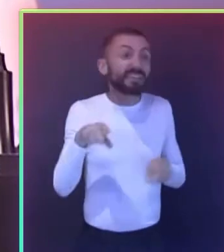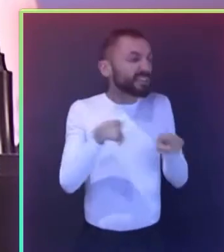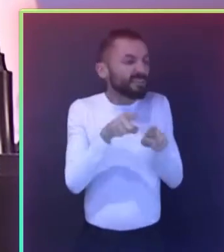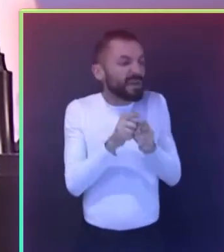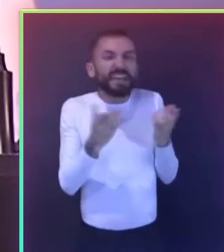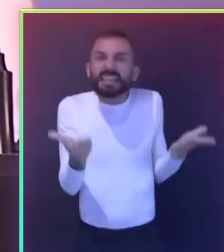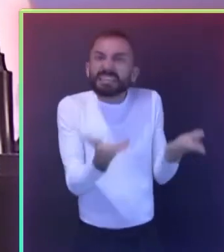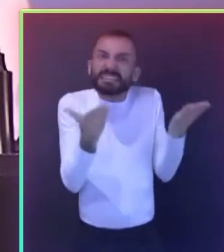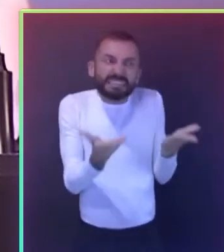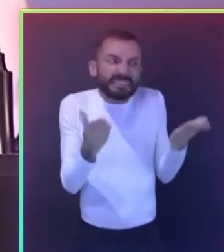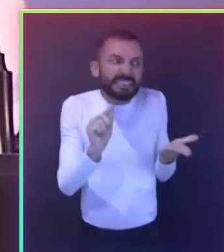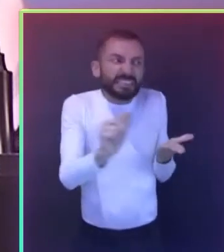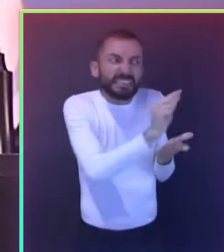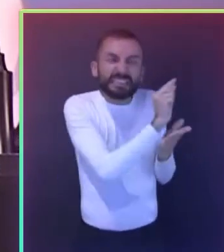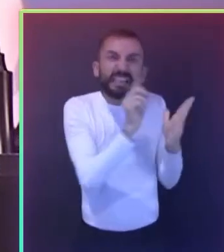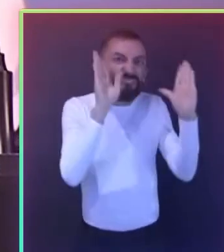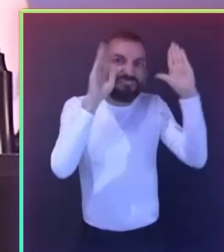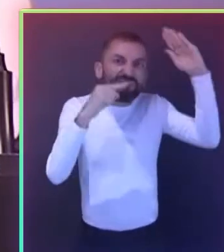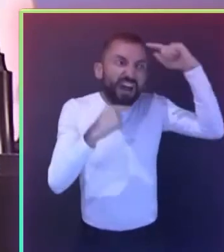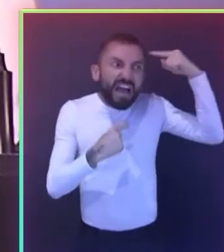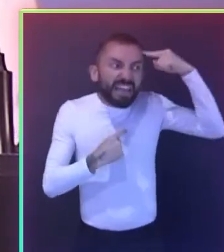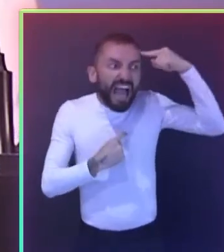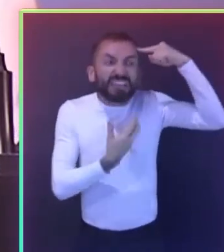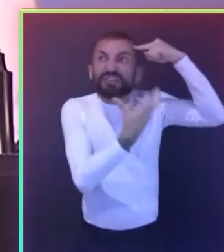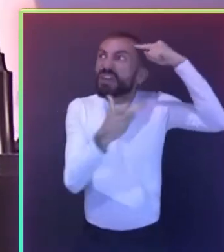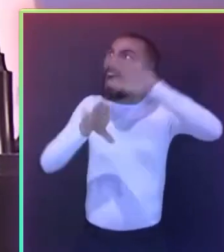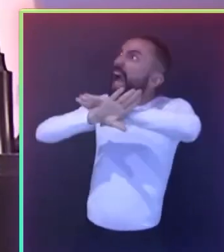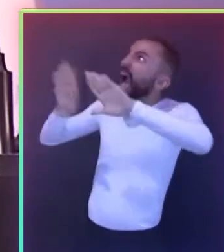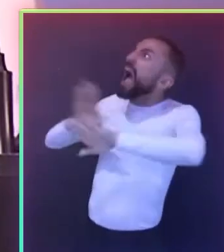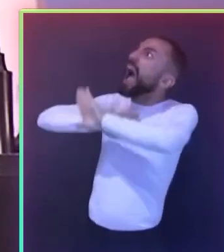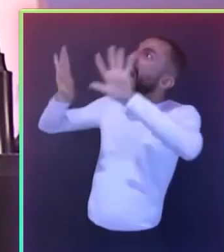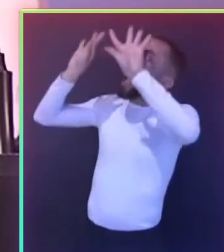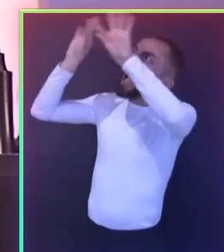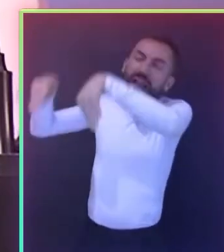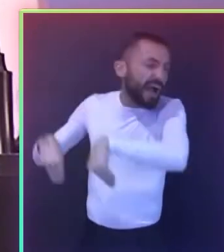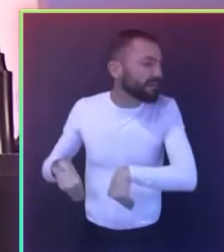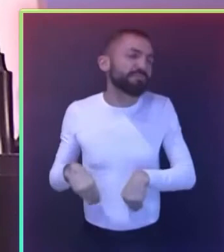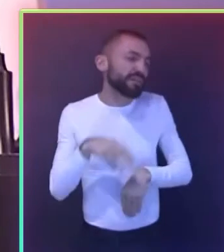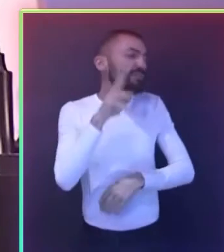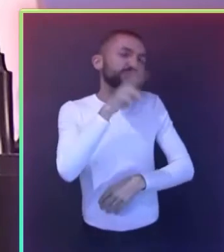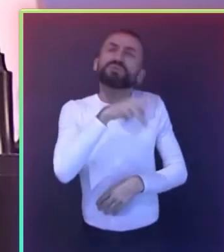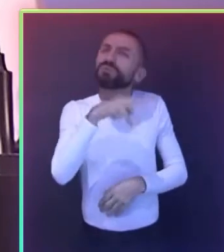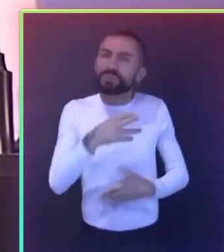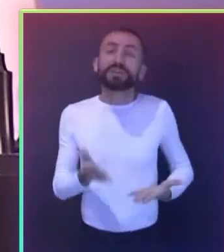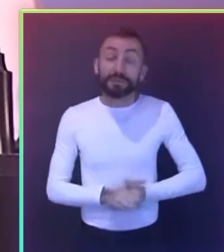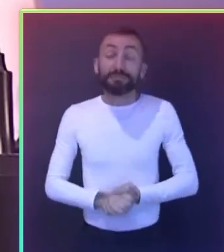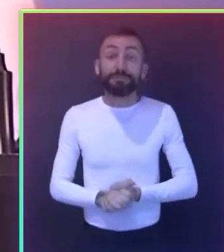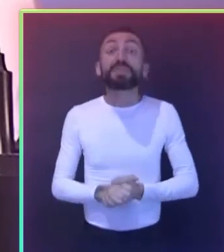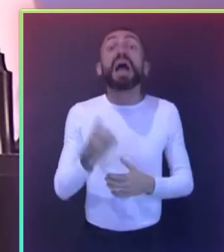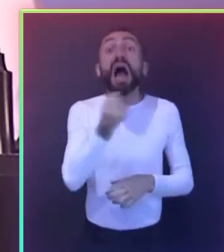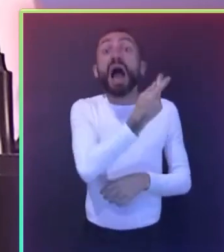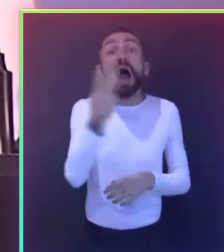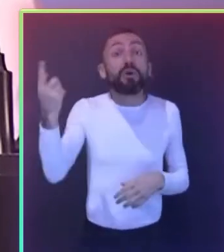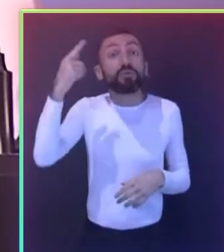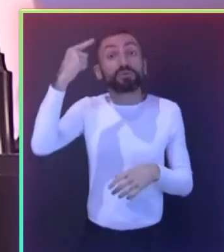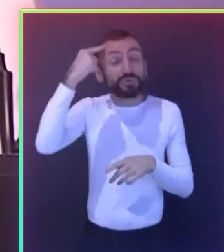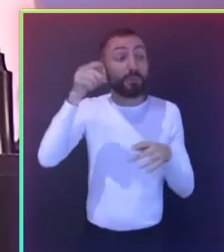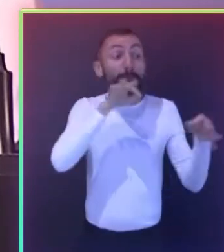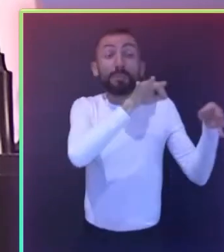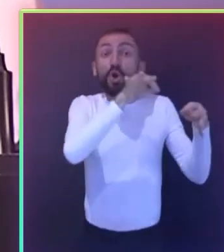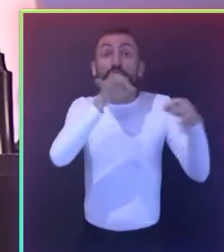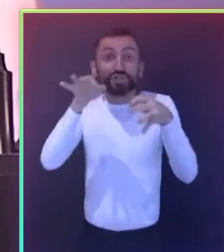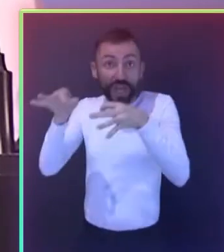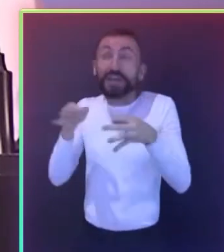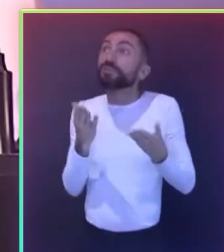grupos fanáticos ao clamor pelo fechamento das instituições democráticas Há muitos projetos em sano foram e serão